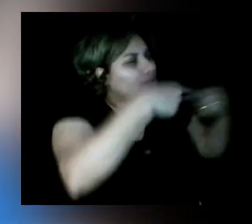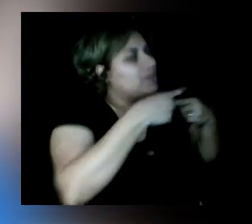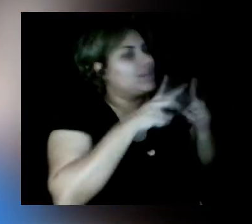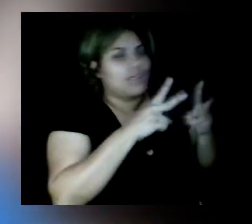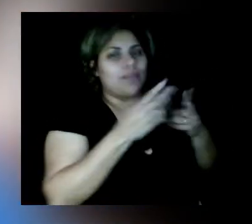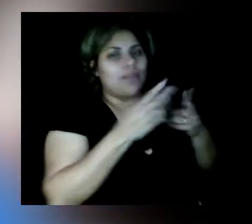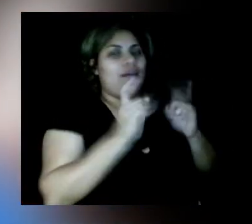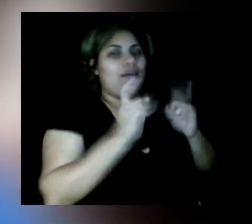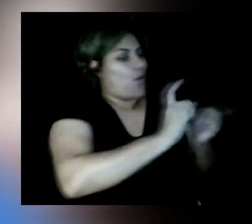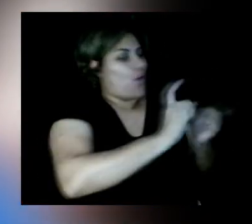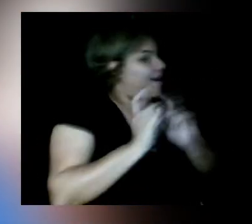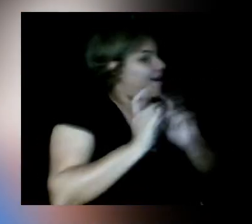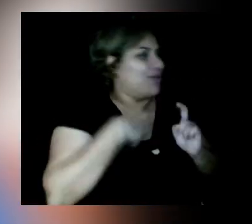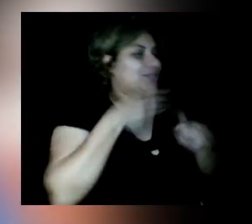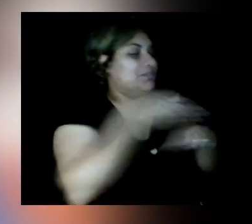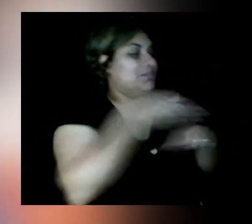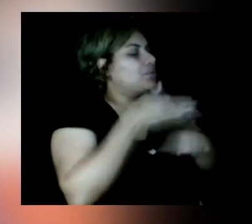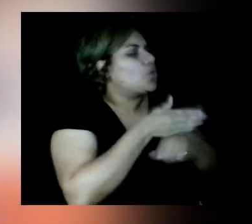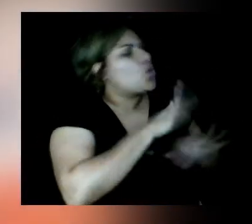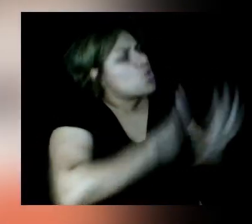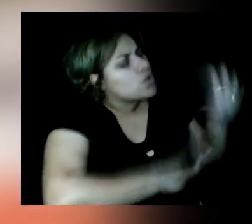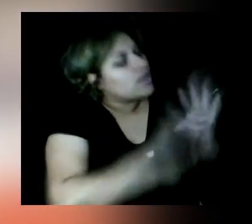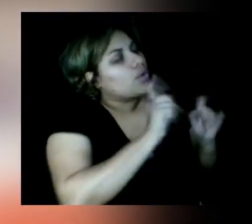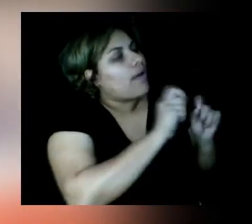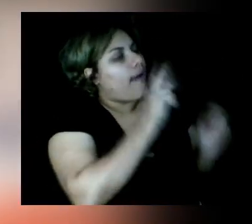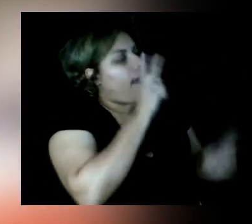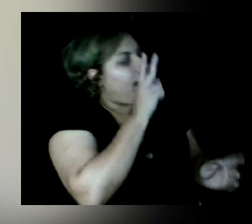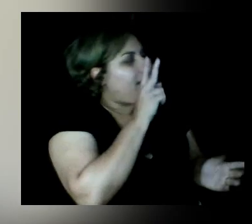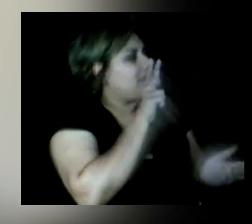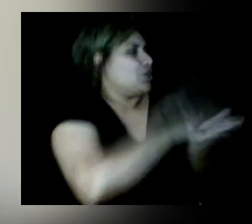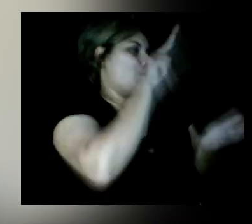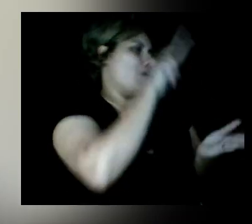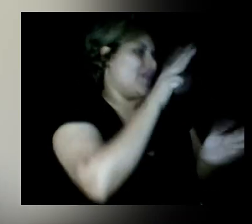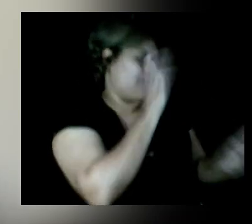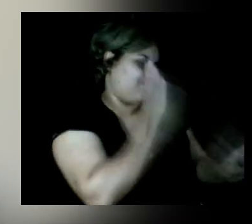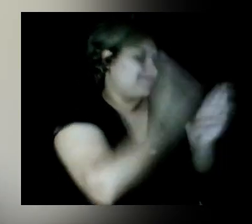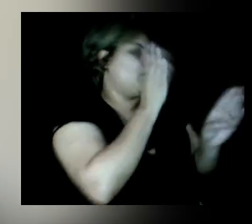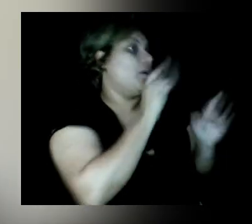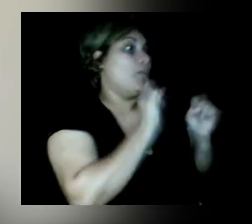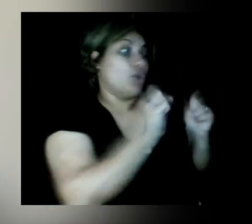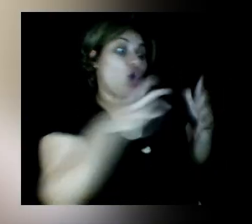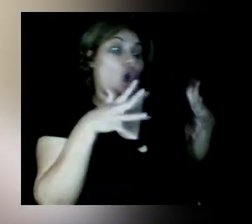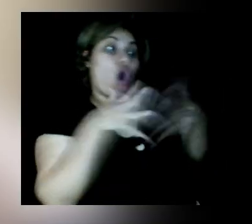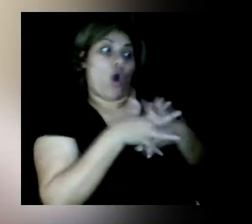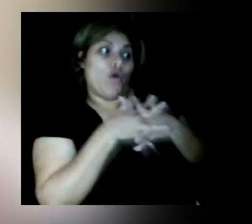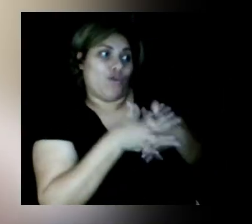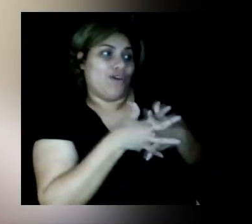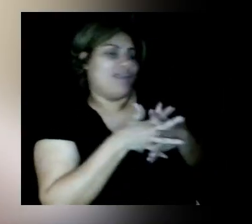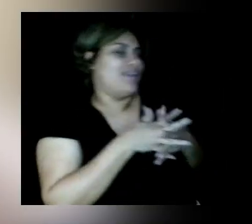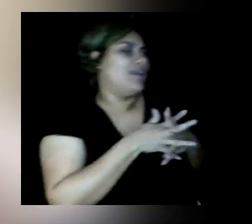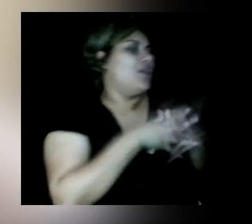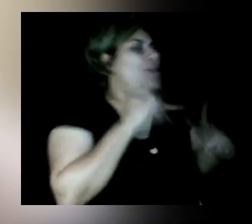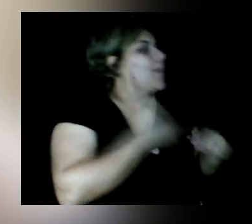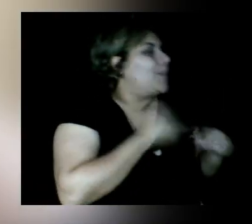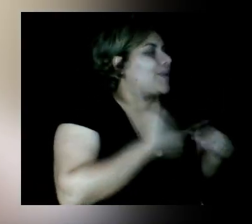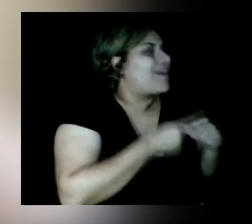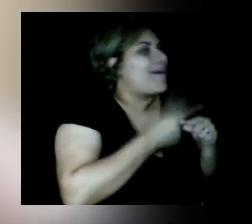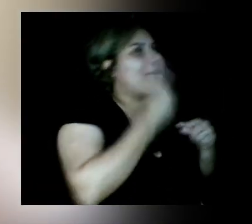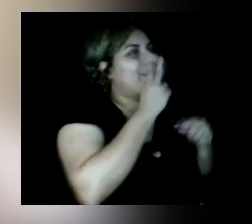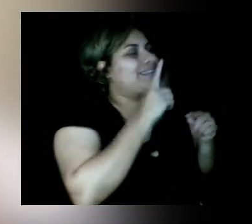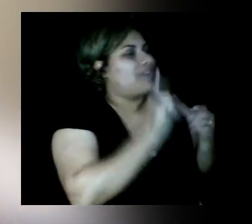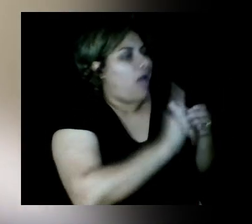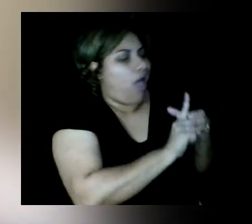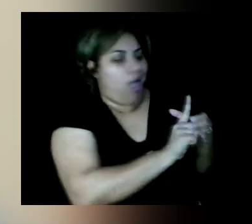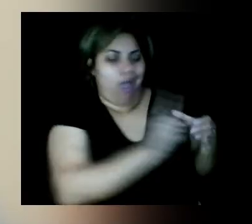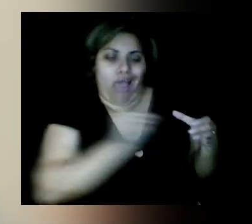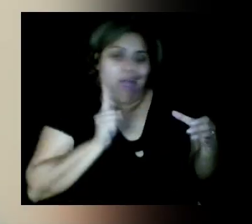o cuidado com o diagnóstico, porque pode-se também se confundir aí somente mesmo por conta daquela reclusão social devido